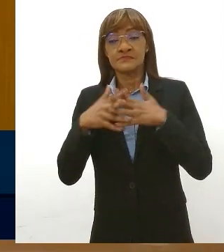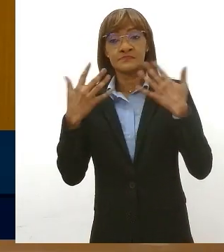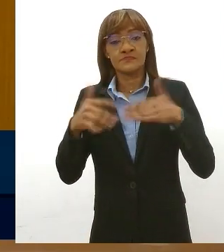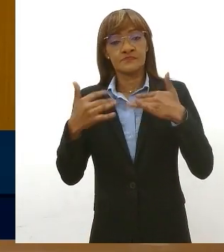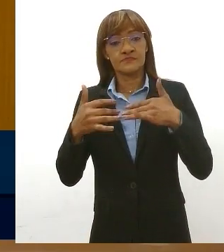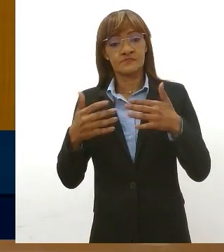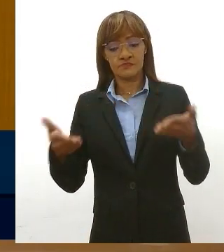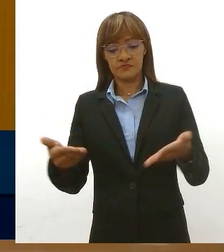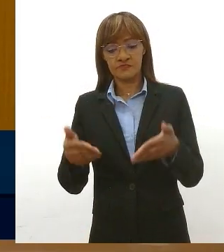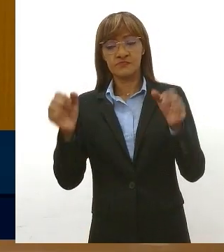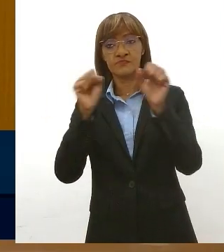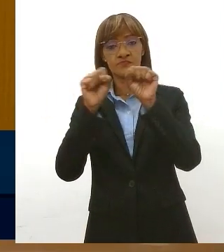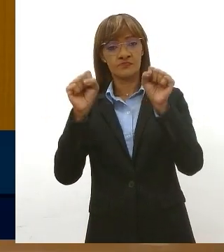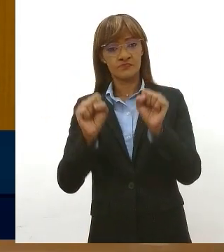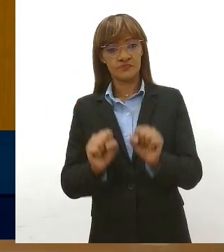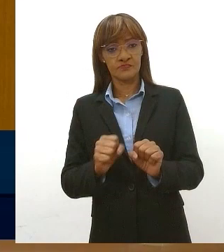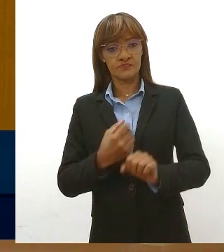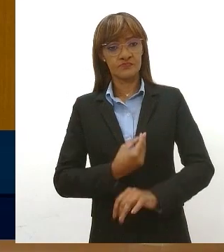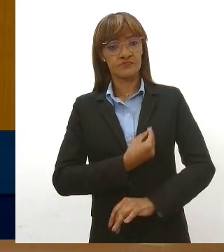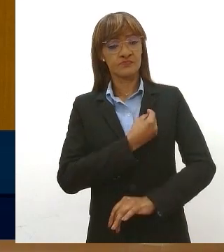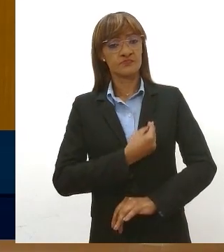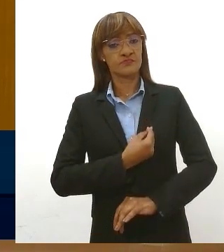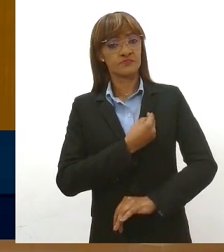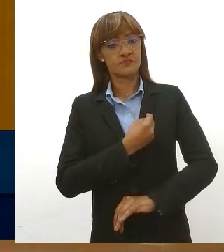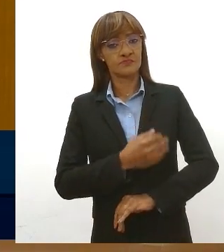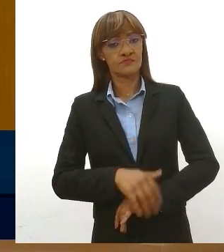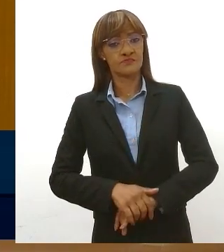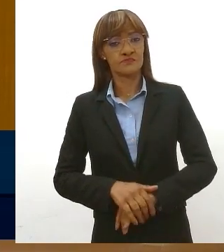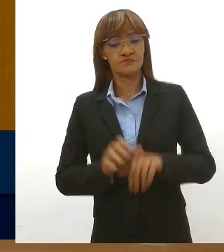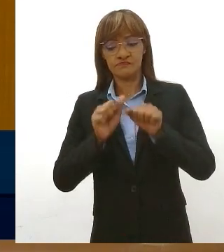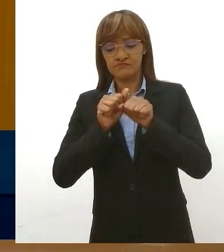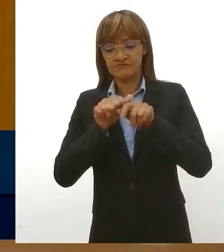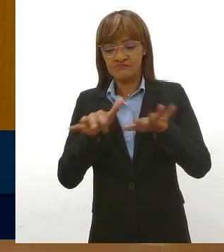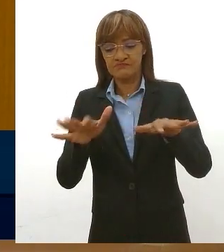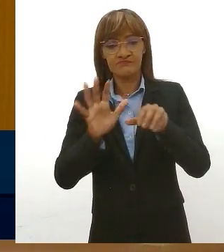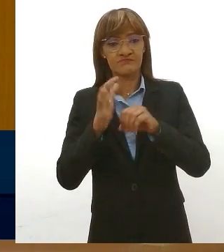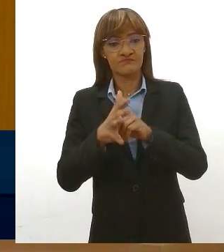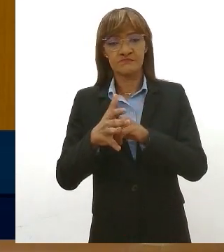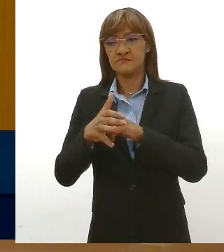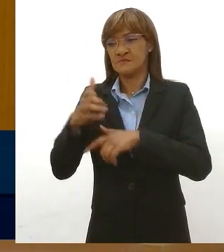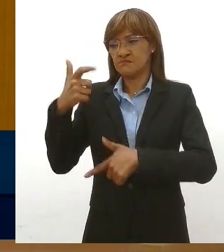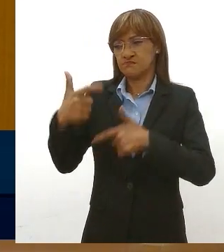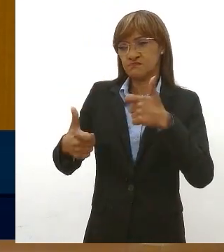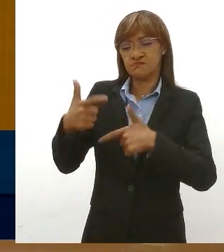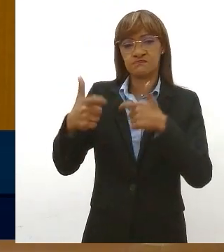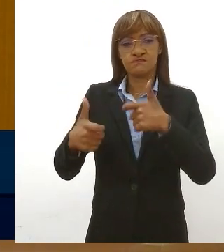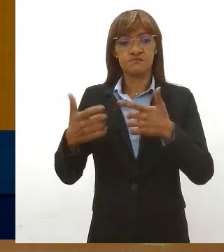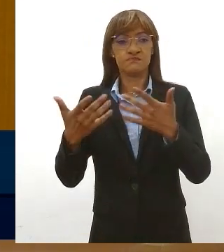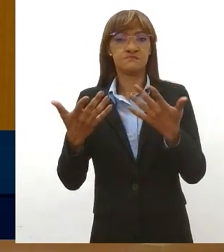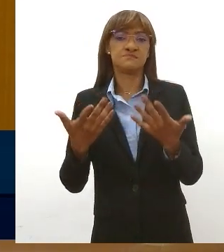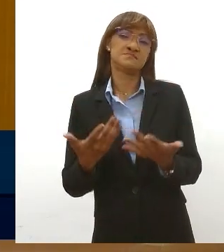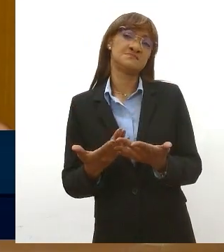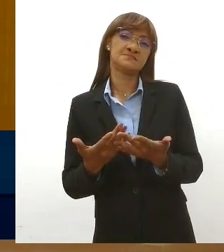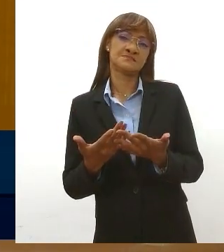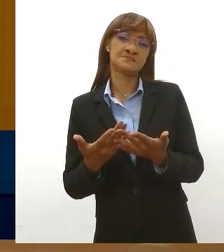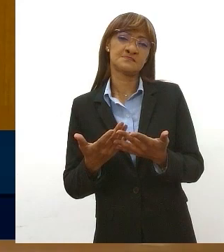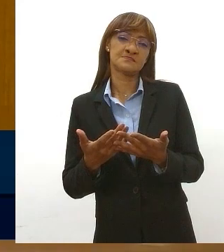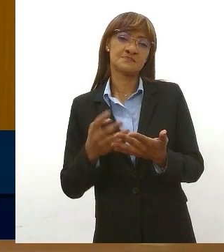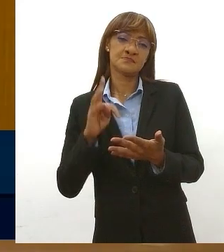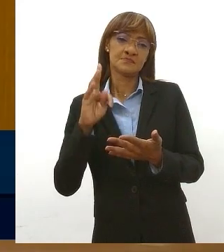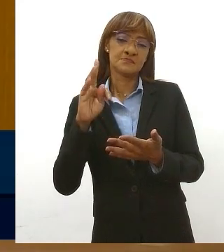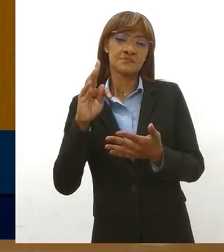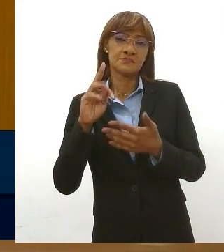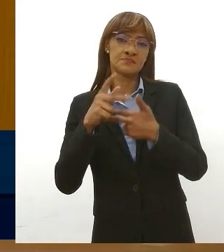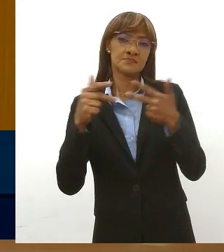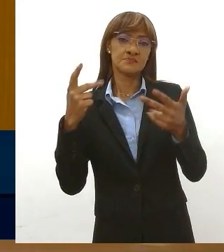hoje, de pandemia, de guerra, de catástrofes naturais, eu pude entender um pouquinho da